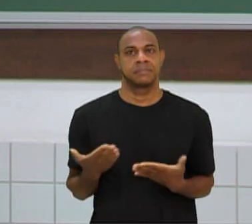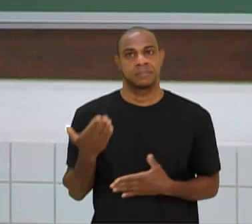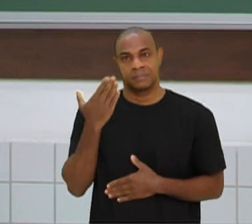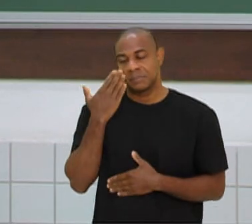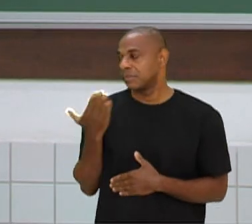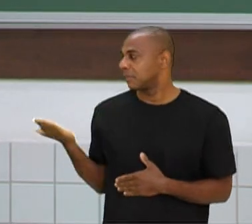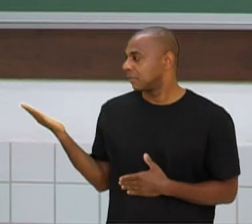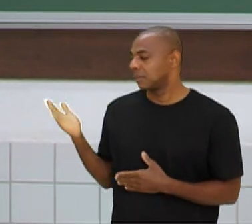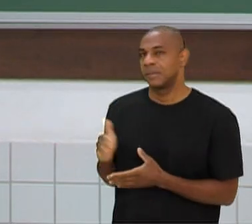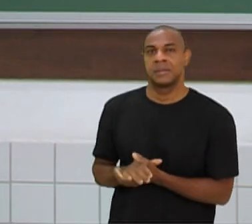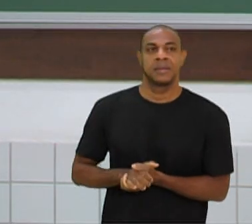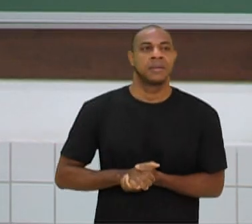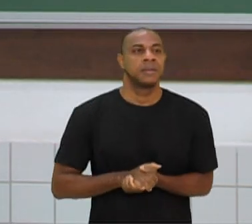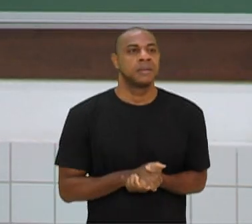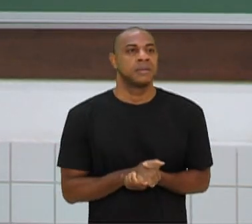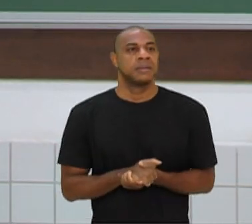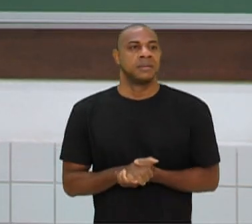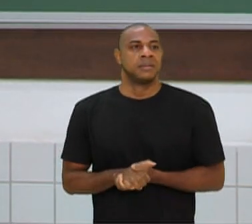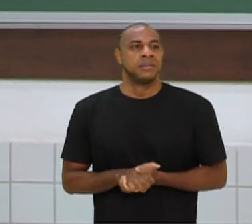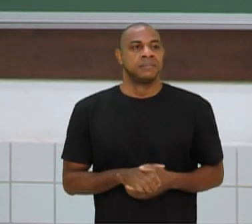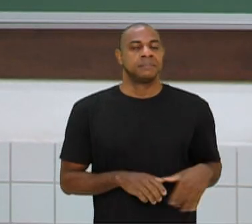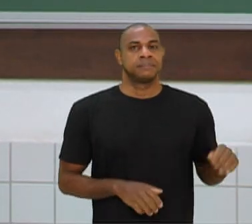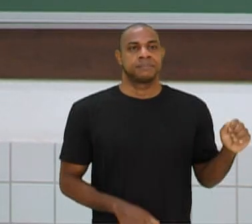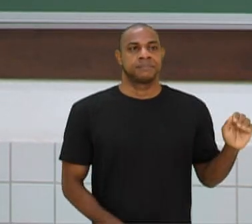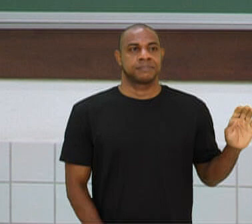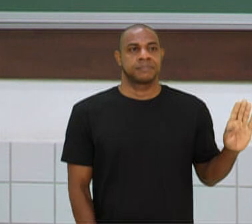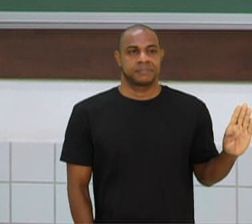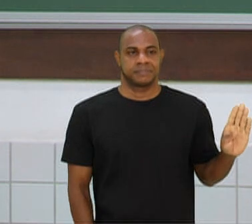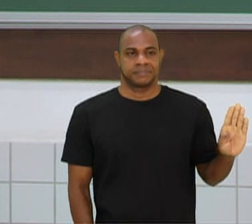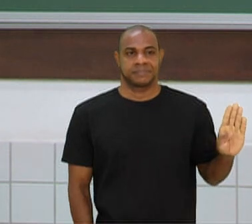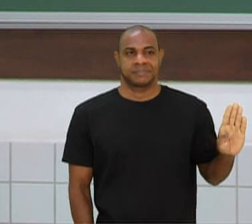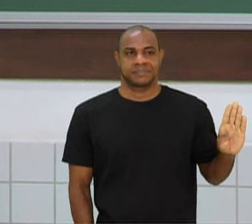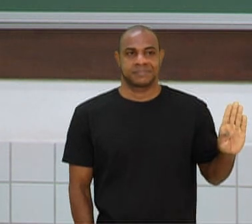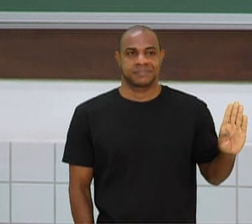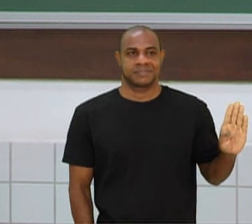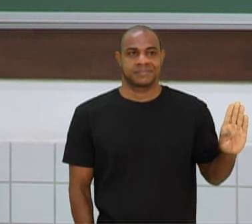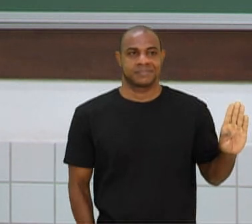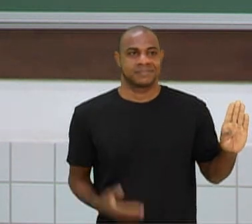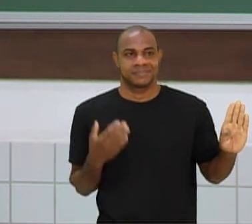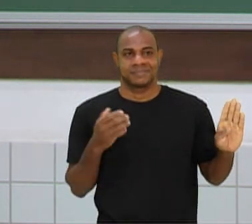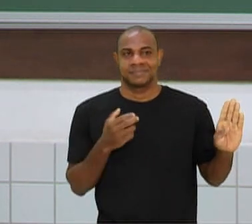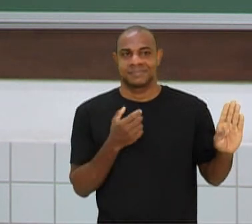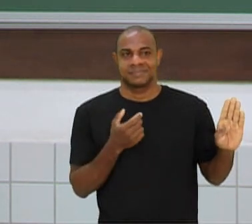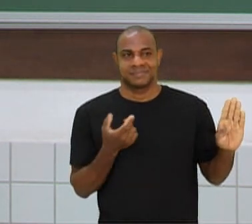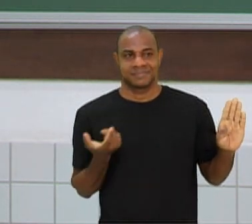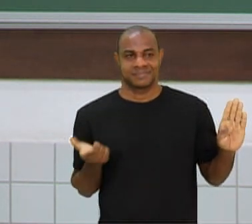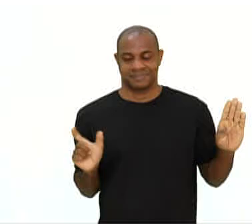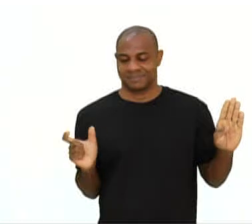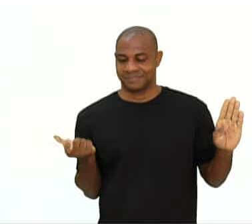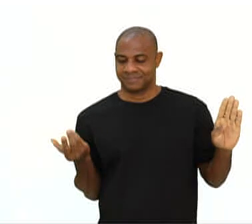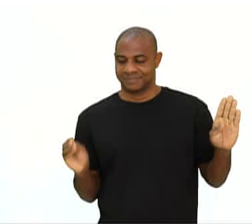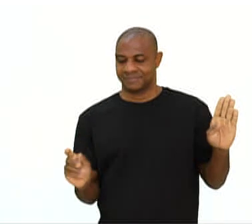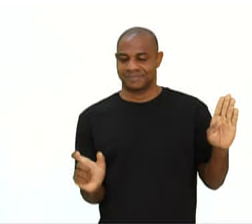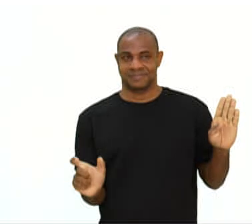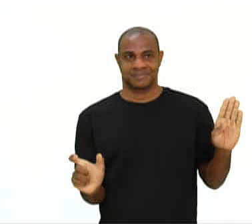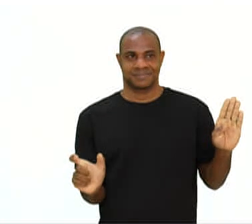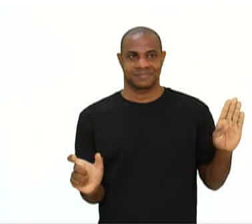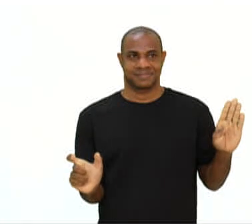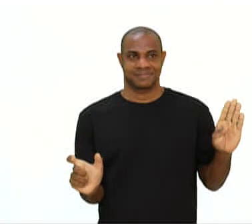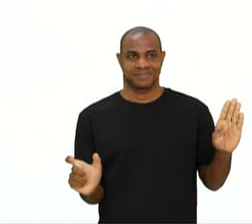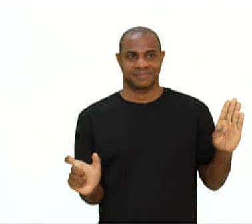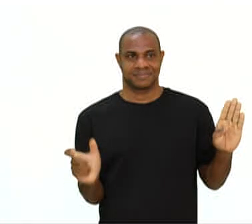Observando a nossa frase, turkey, potatoes, green beans, corn, cranberries and pumpkin pie